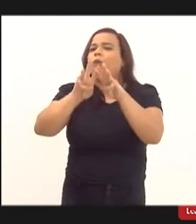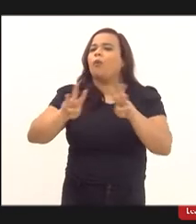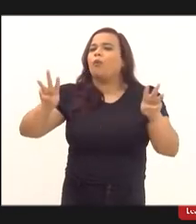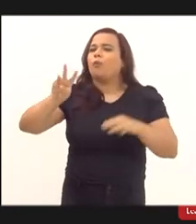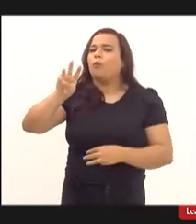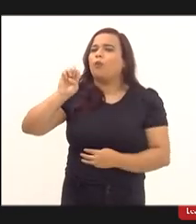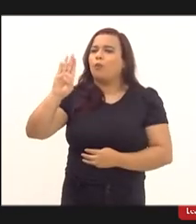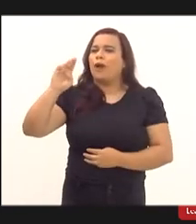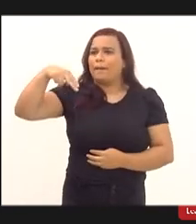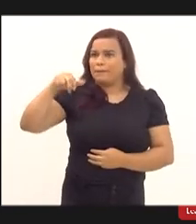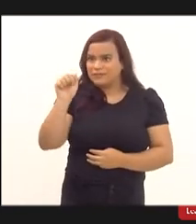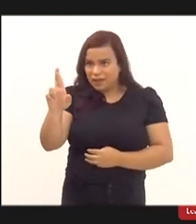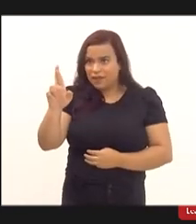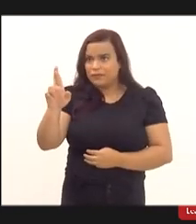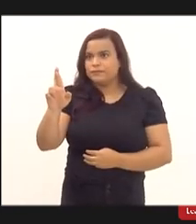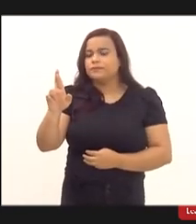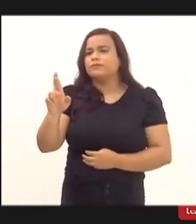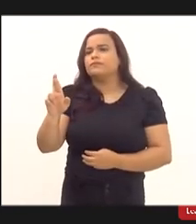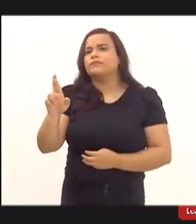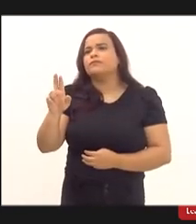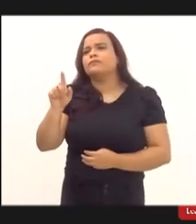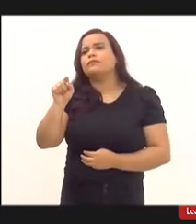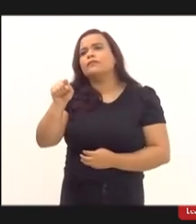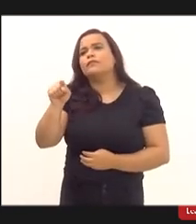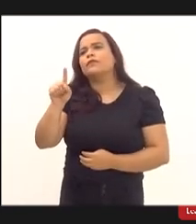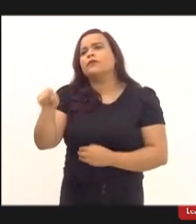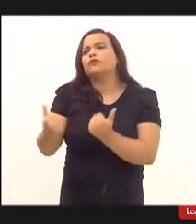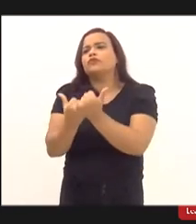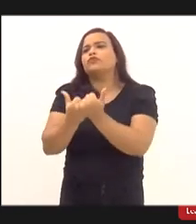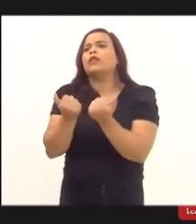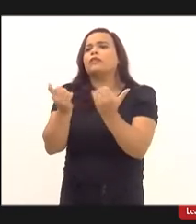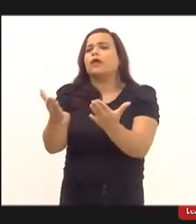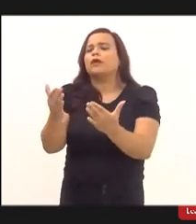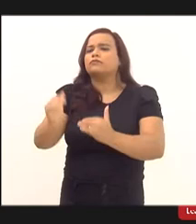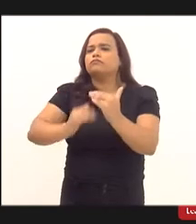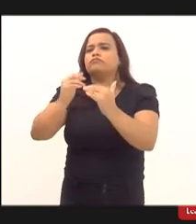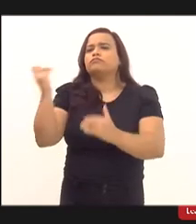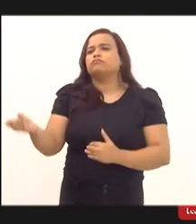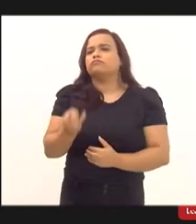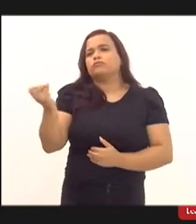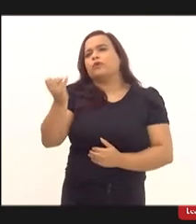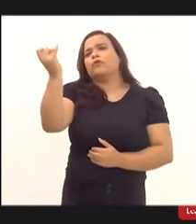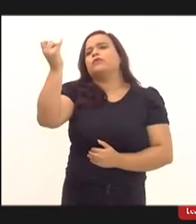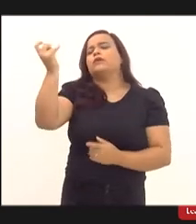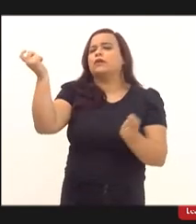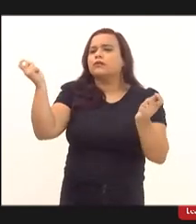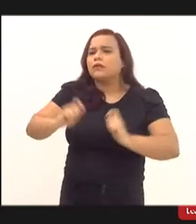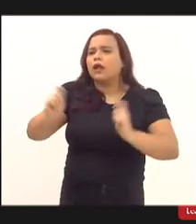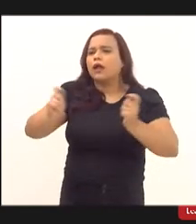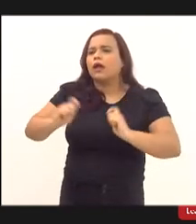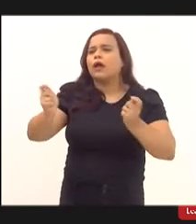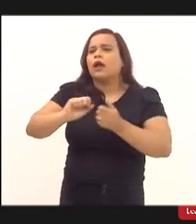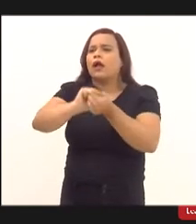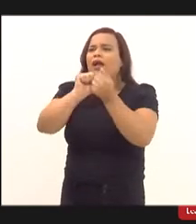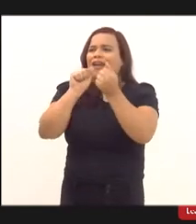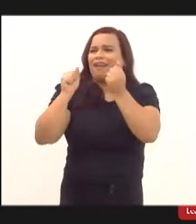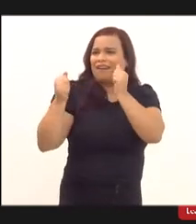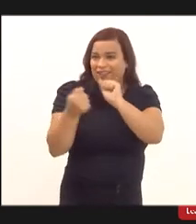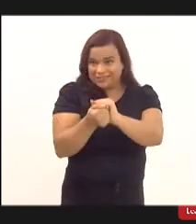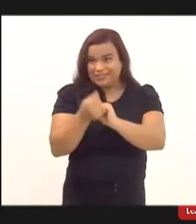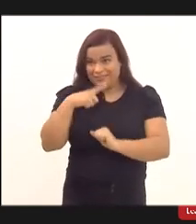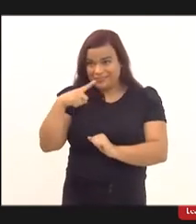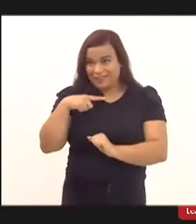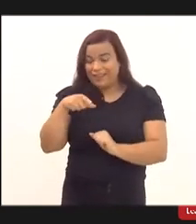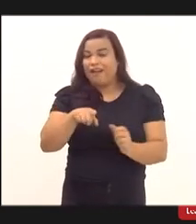AM é sustentado por crescente importância e capacidade de ajustamento